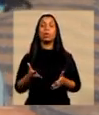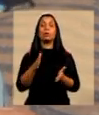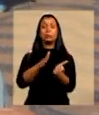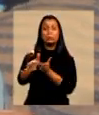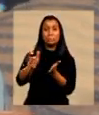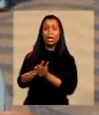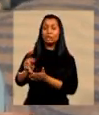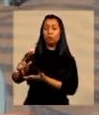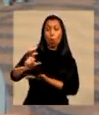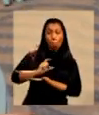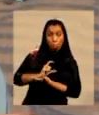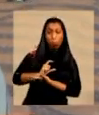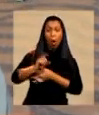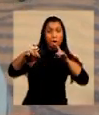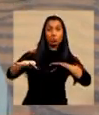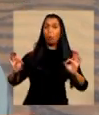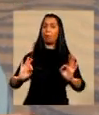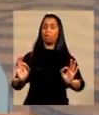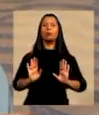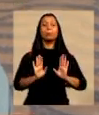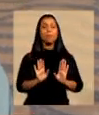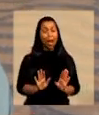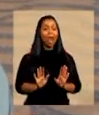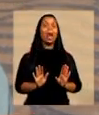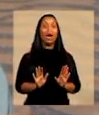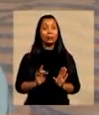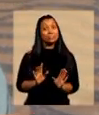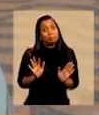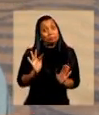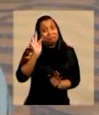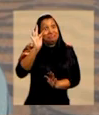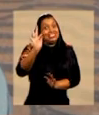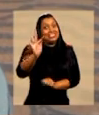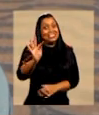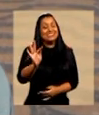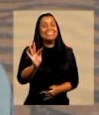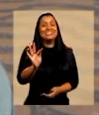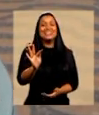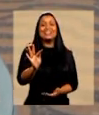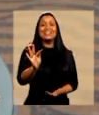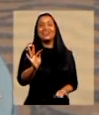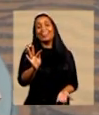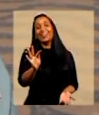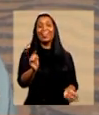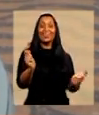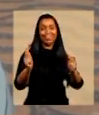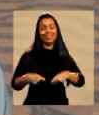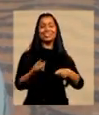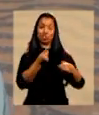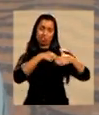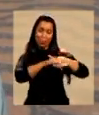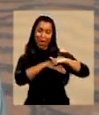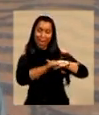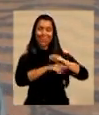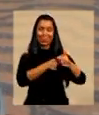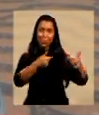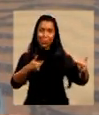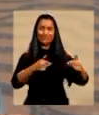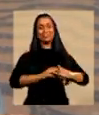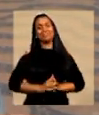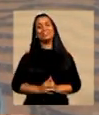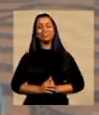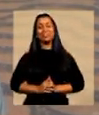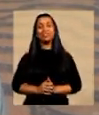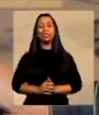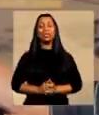meus investimentos não estão dando para sobrar ainda, mas quem sabe no futuro, né, eu consigo guardar alguma coisinha